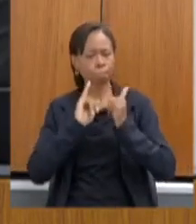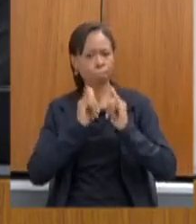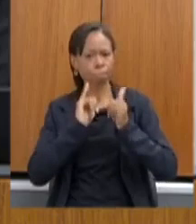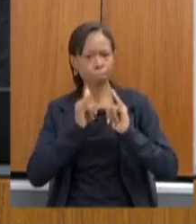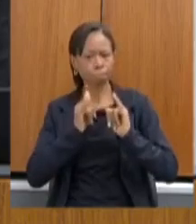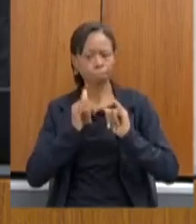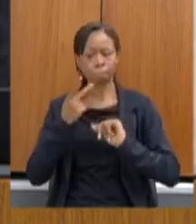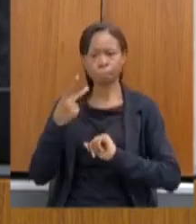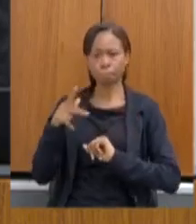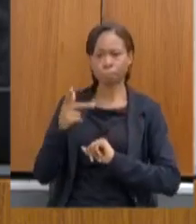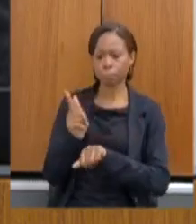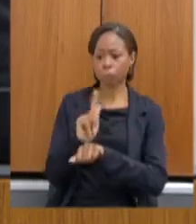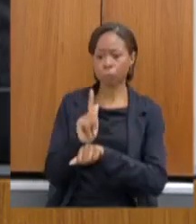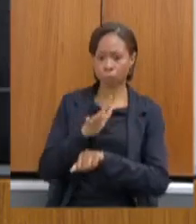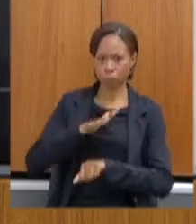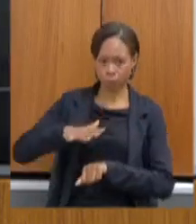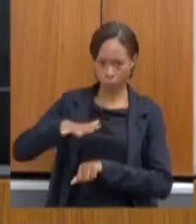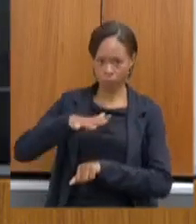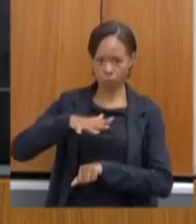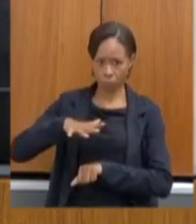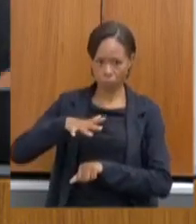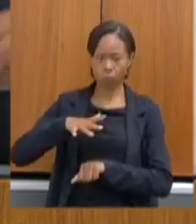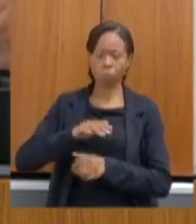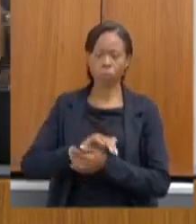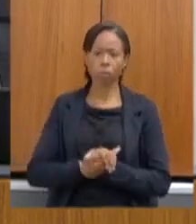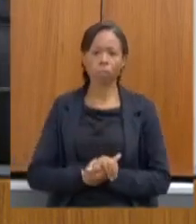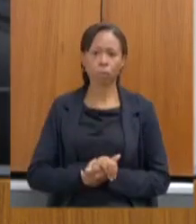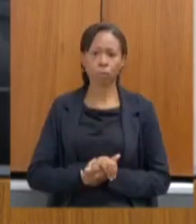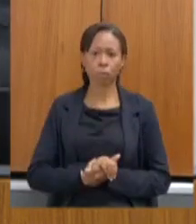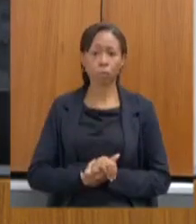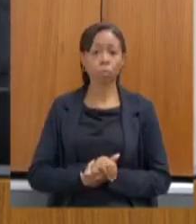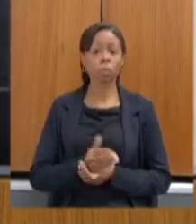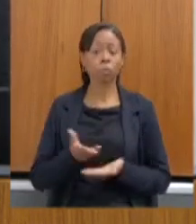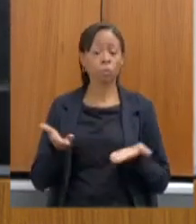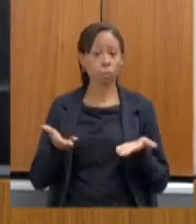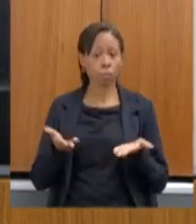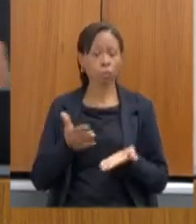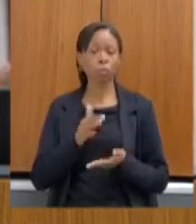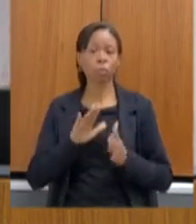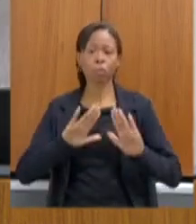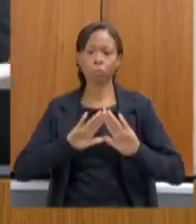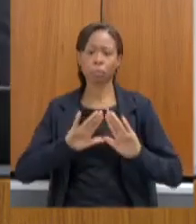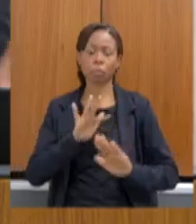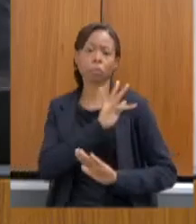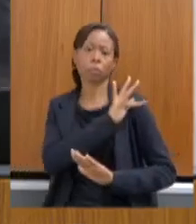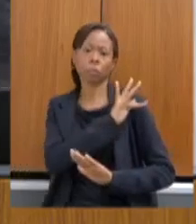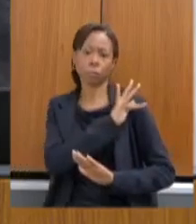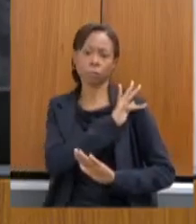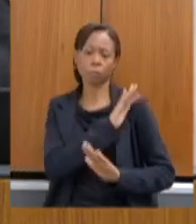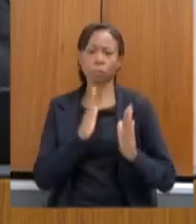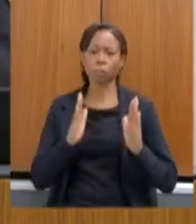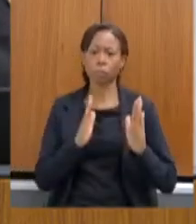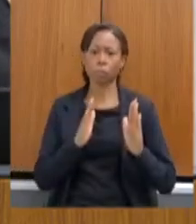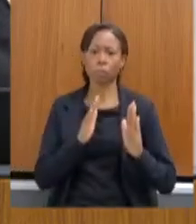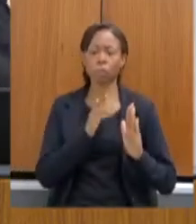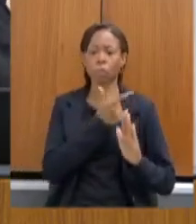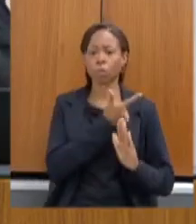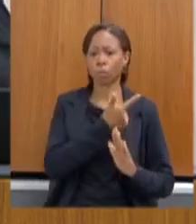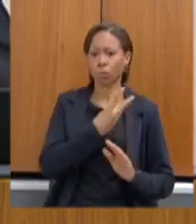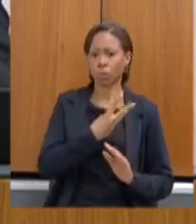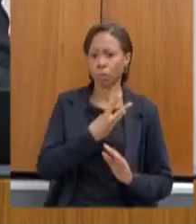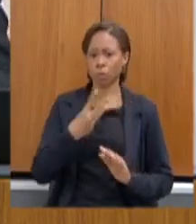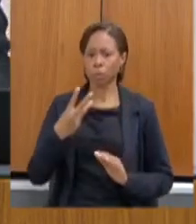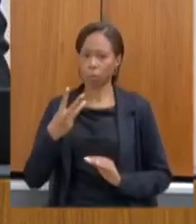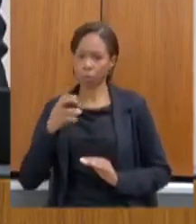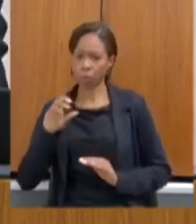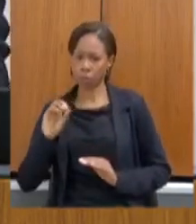gestão de suas respectivas áreas nesta edição do Assembleia fiscaliza realizada entre os dias 23 e 30 de